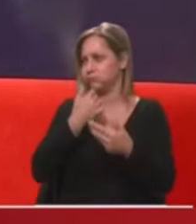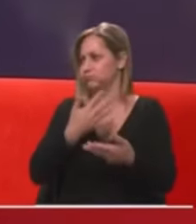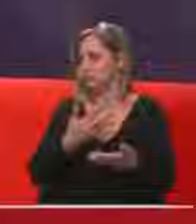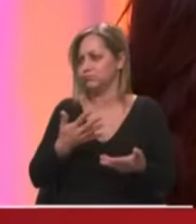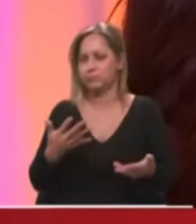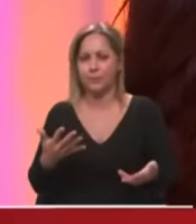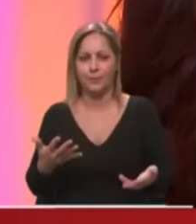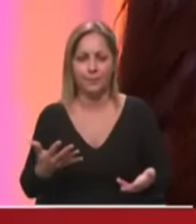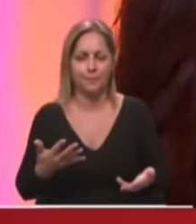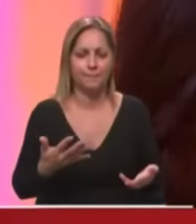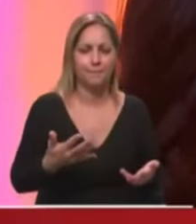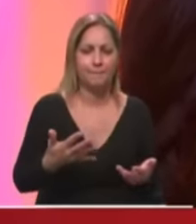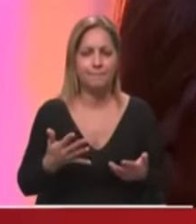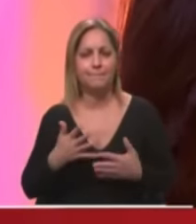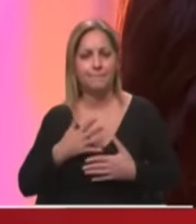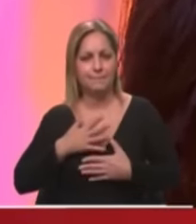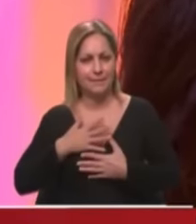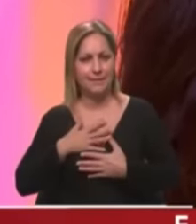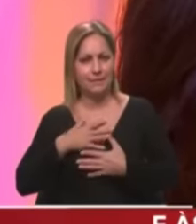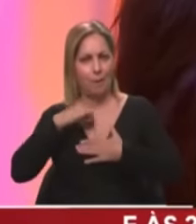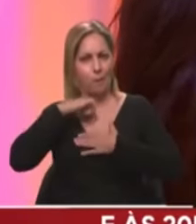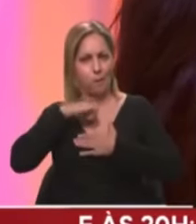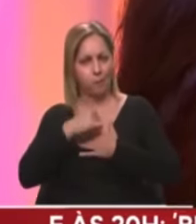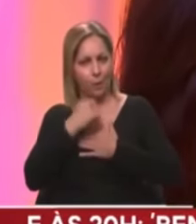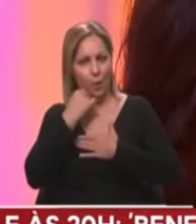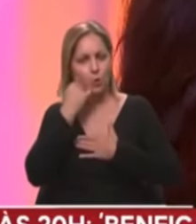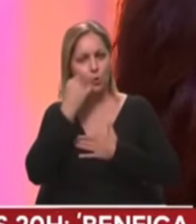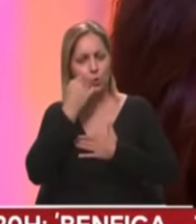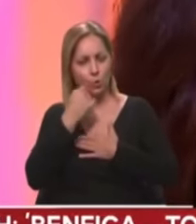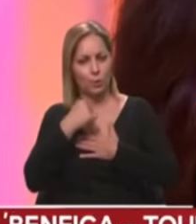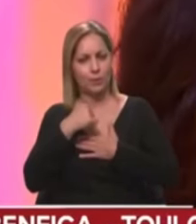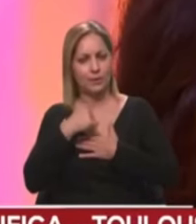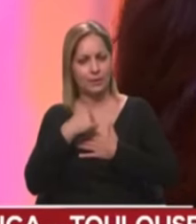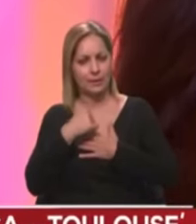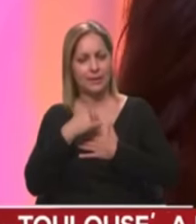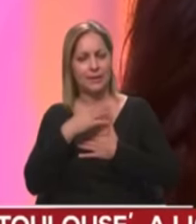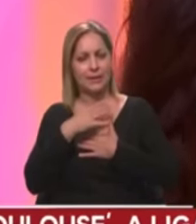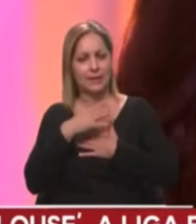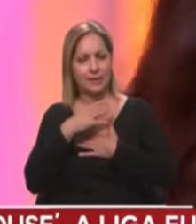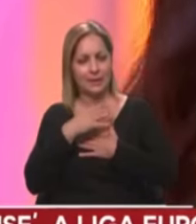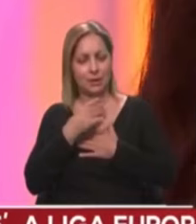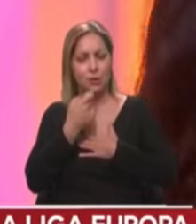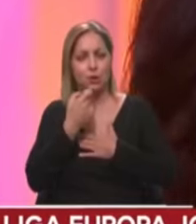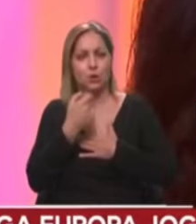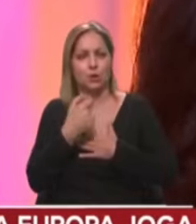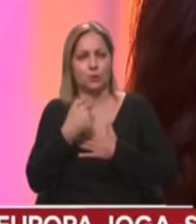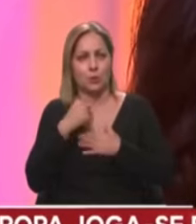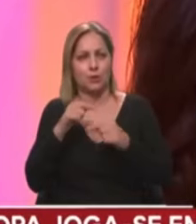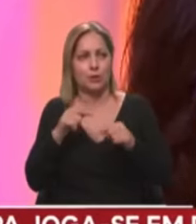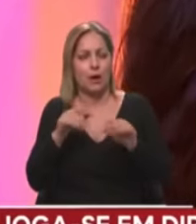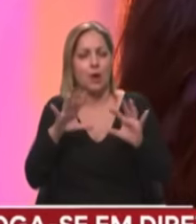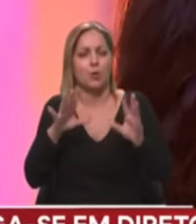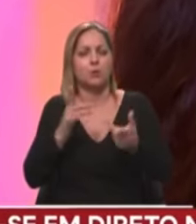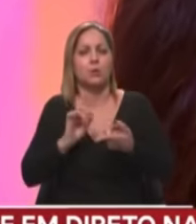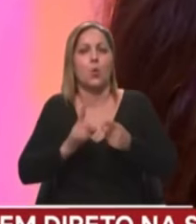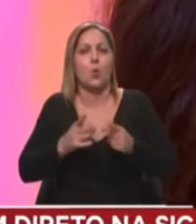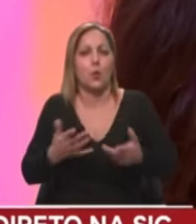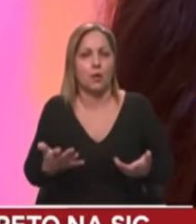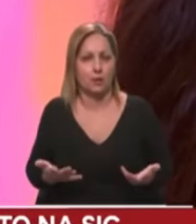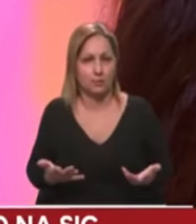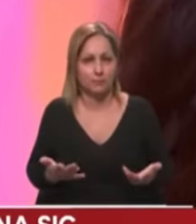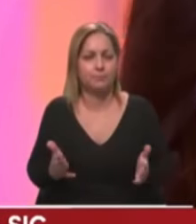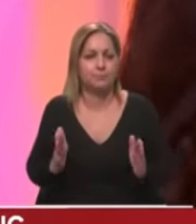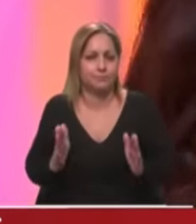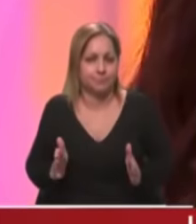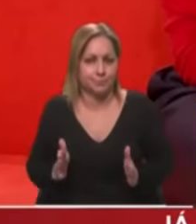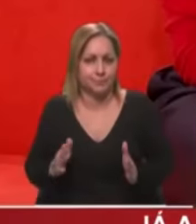leva a uma grande dor interior e uma grande procura por tentar entender respostas do que é que se está a passar. E